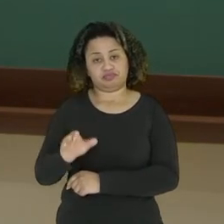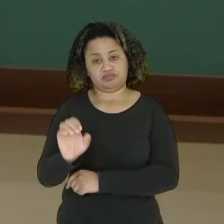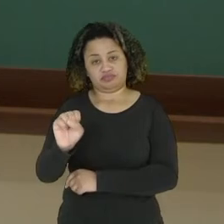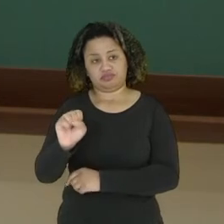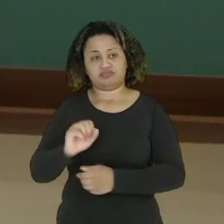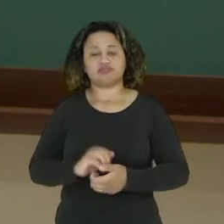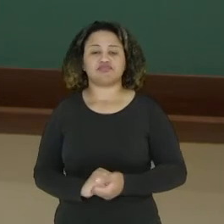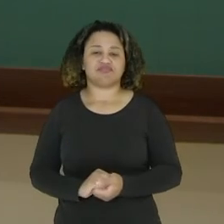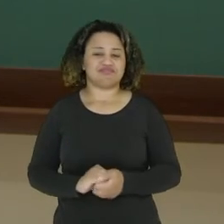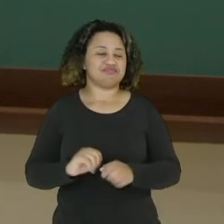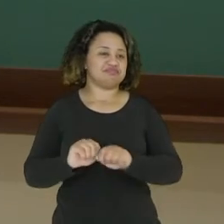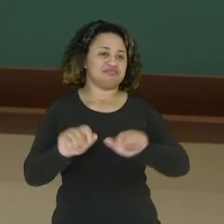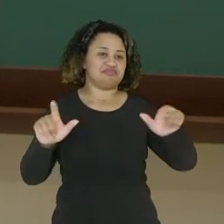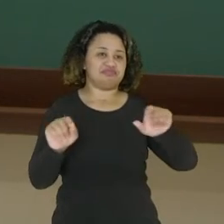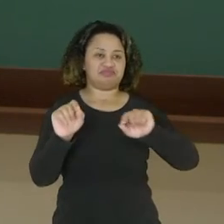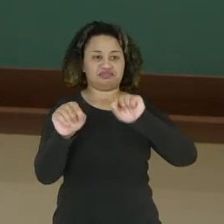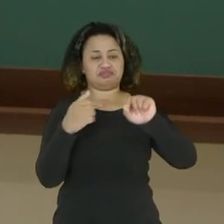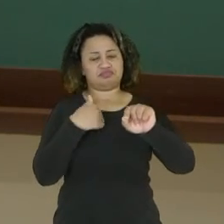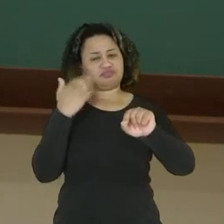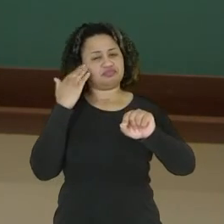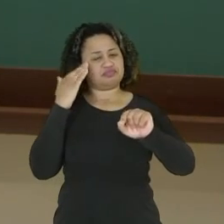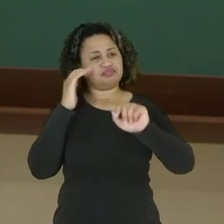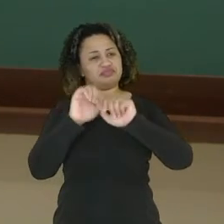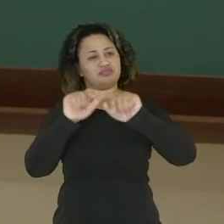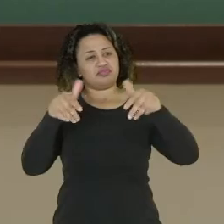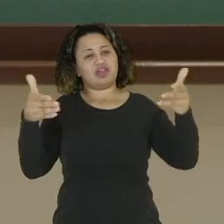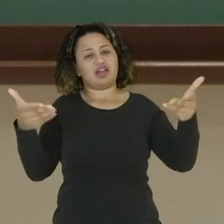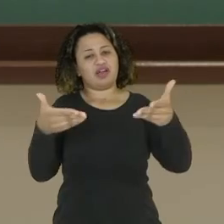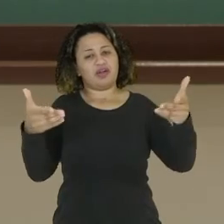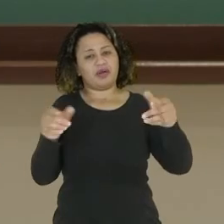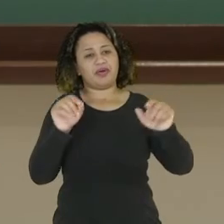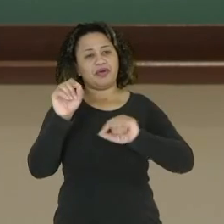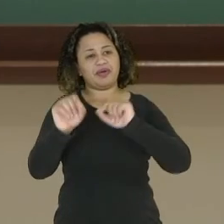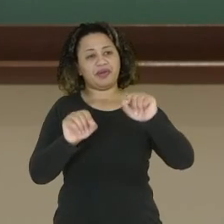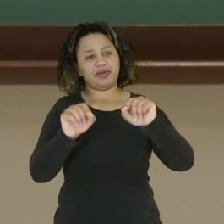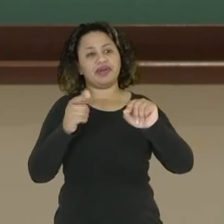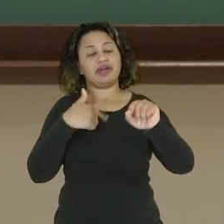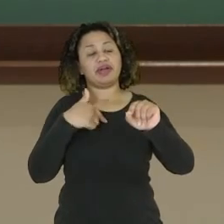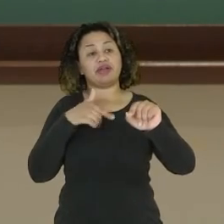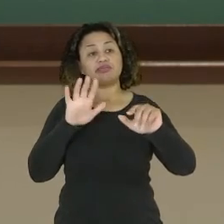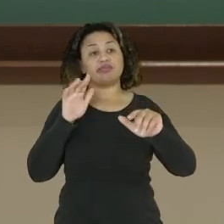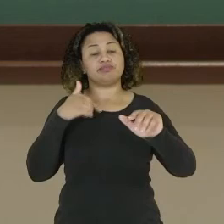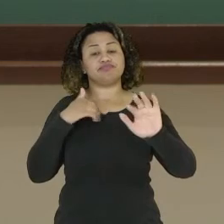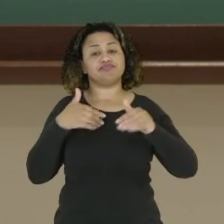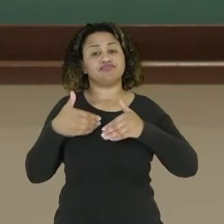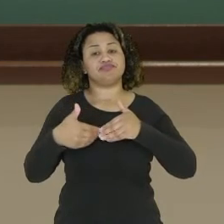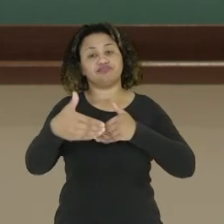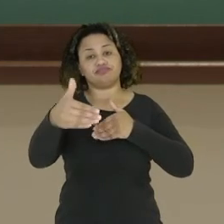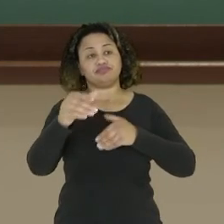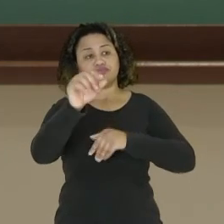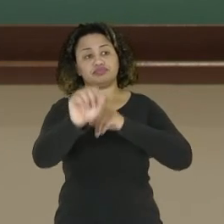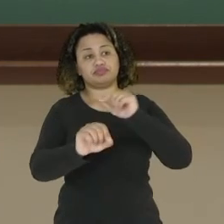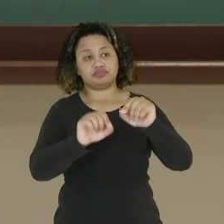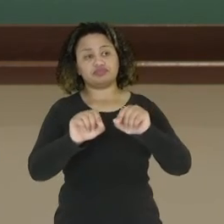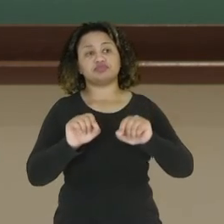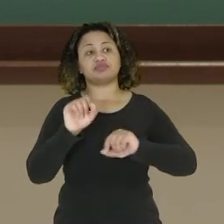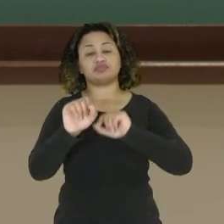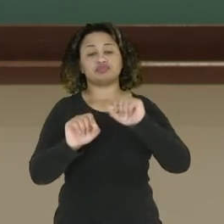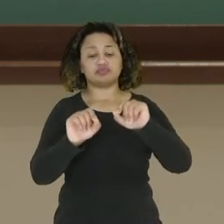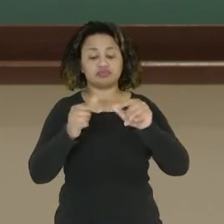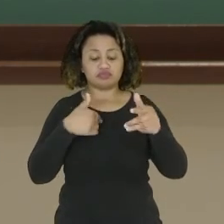É claro que se você pegou essa parte, agora nós vamos um pouquinho adiante. Pessoal, falando